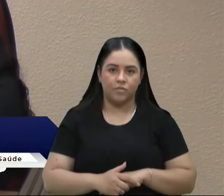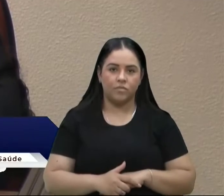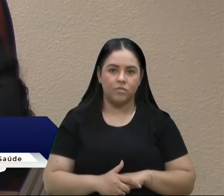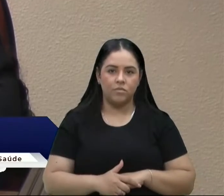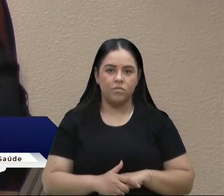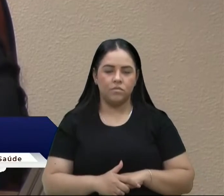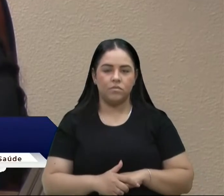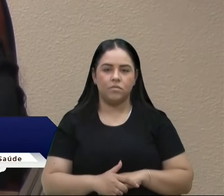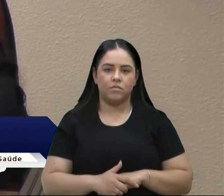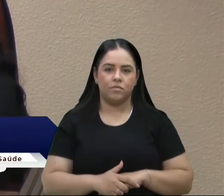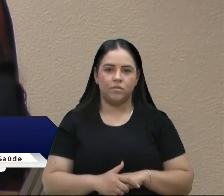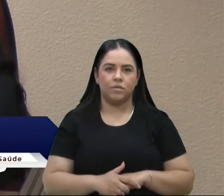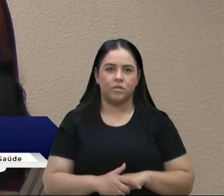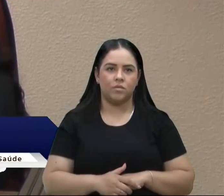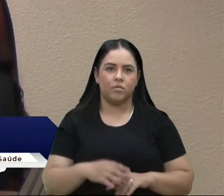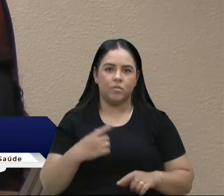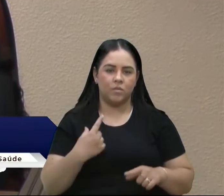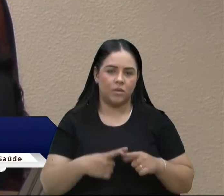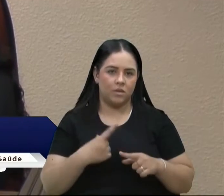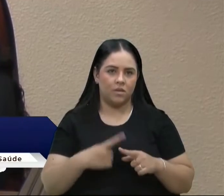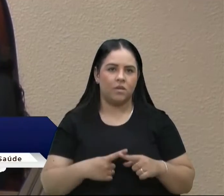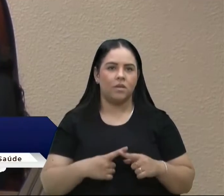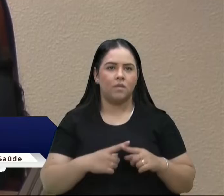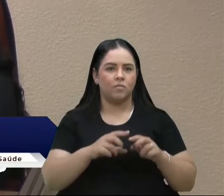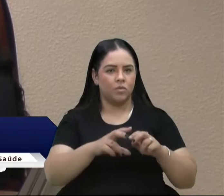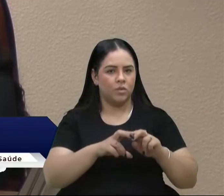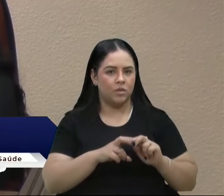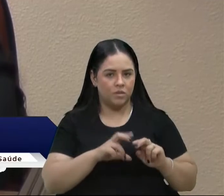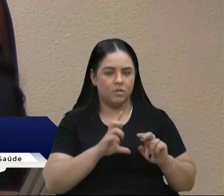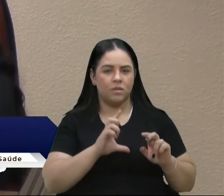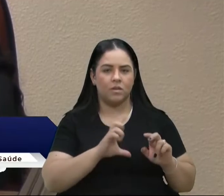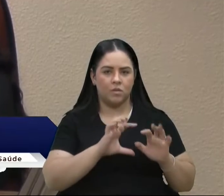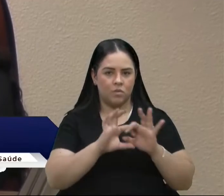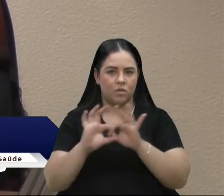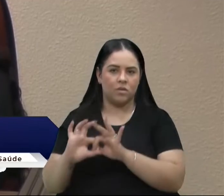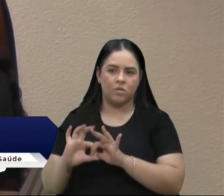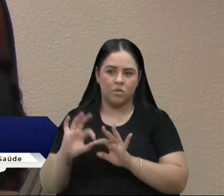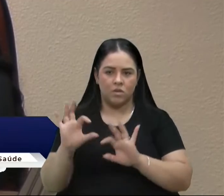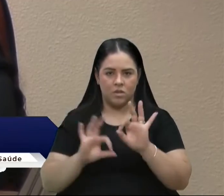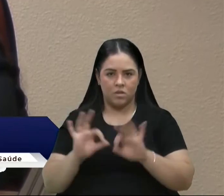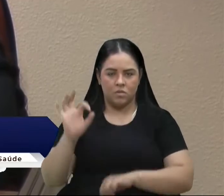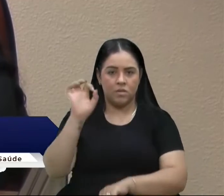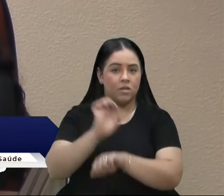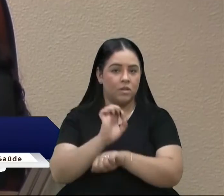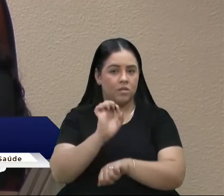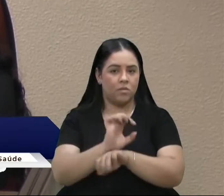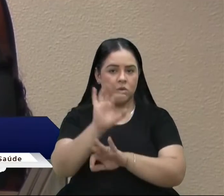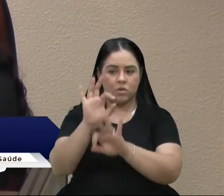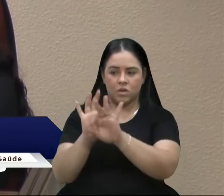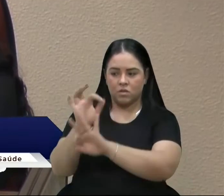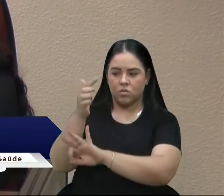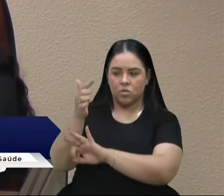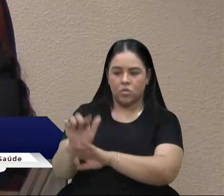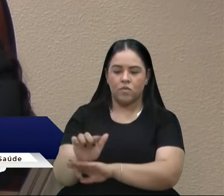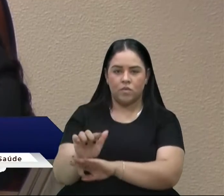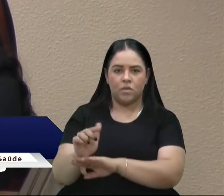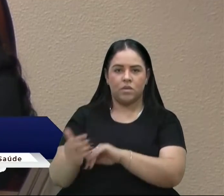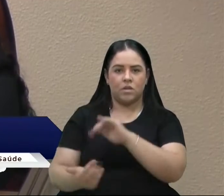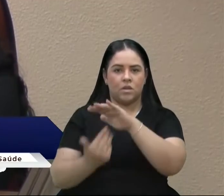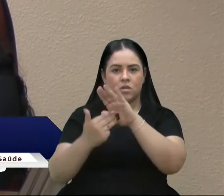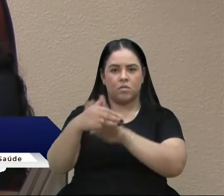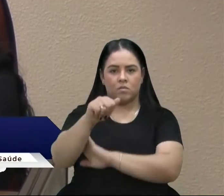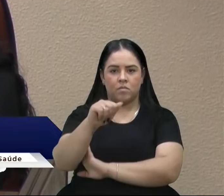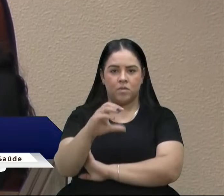Então, nesse contexto, está sendo elaborada uma política a nível de Estado de reorganização do teto MAC dos